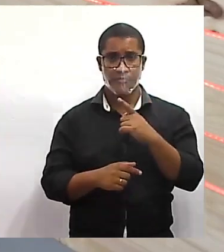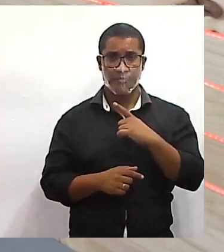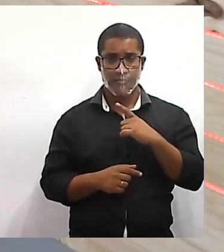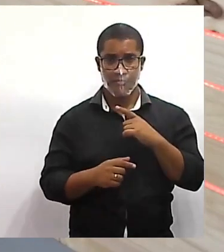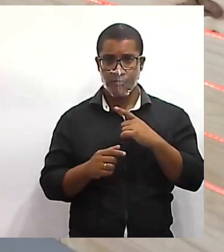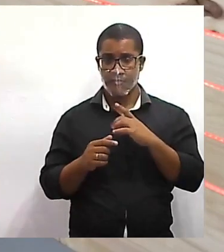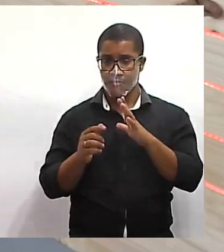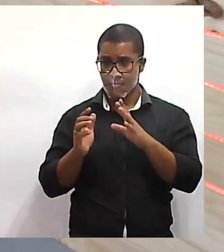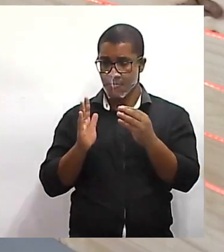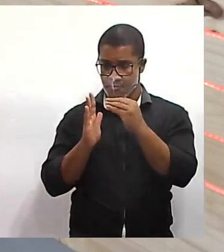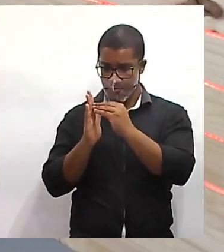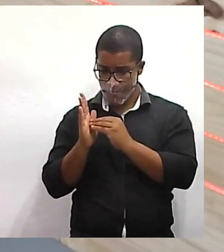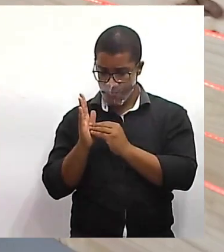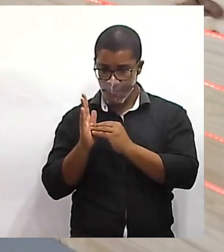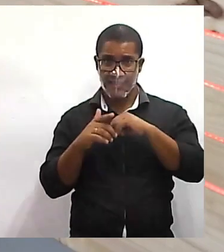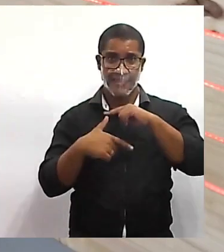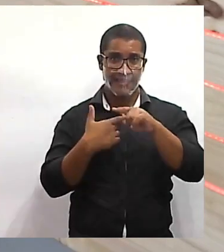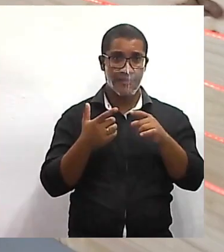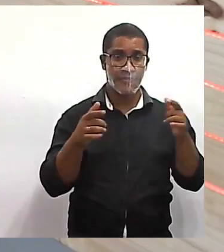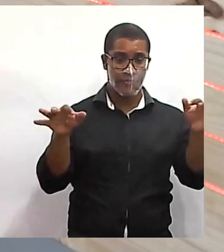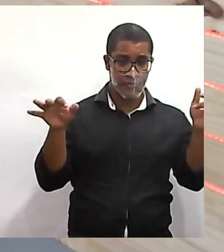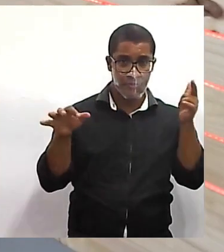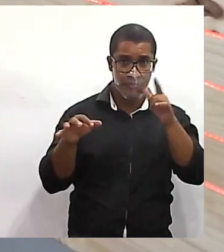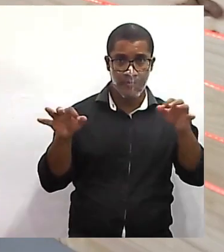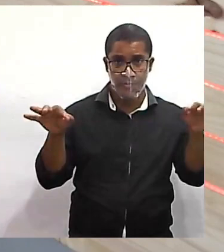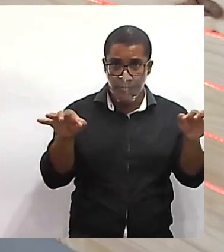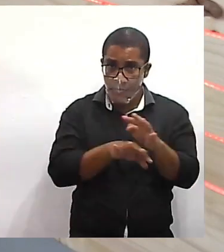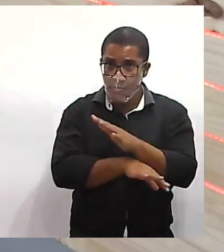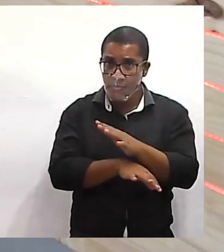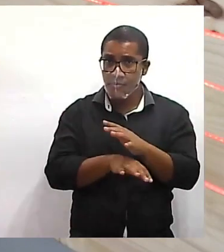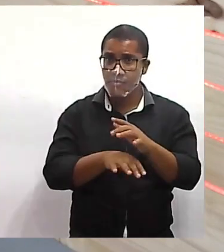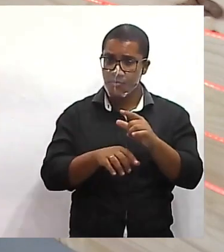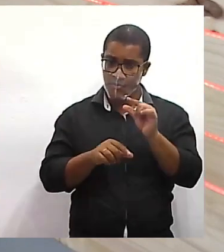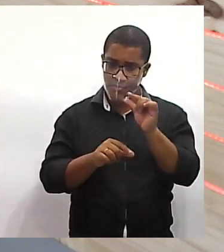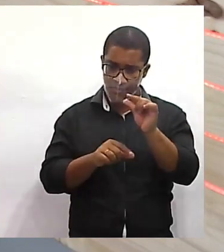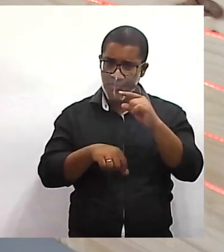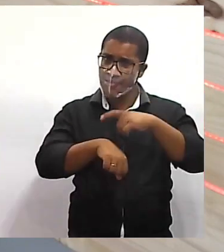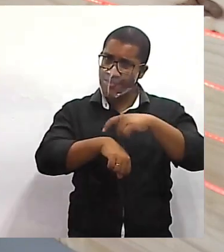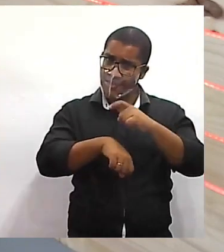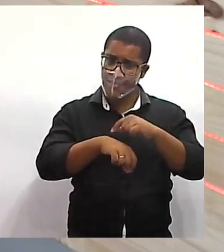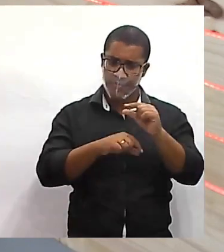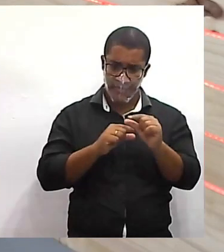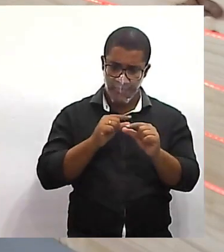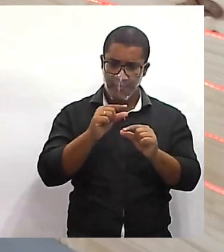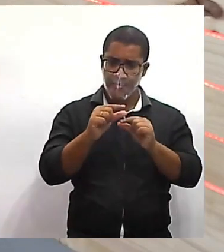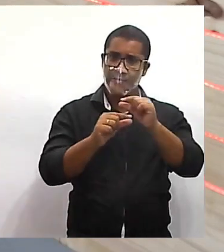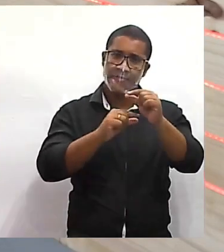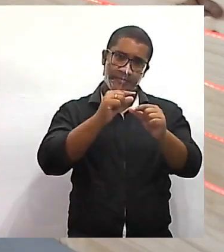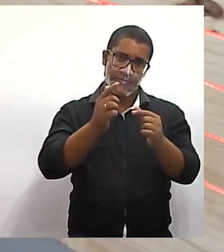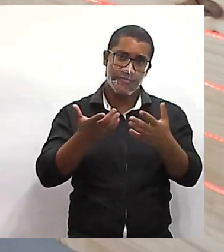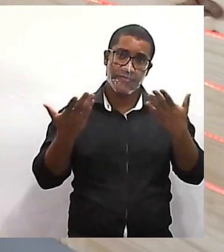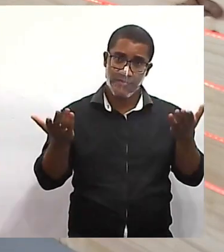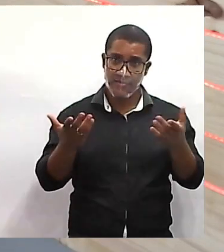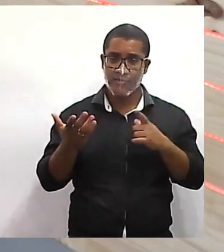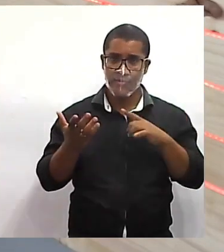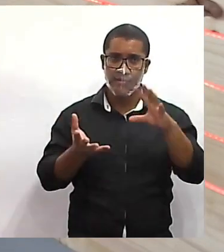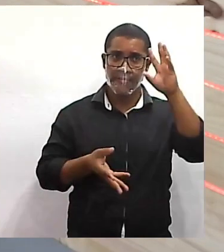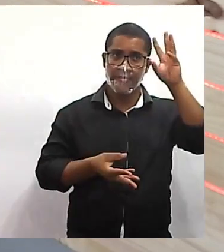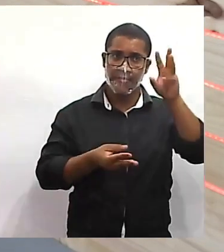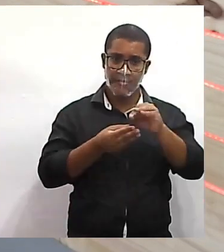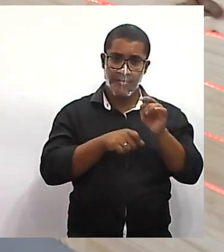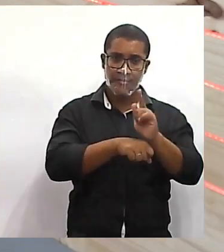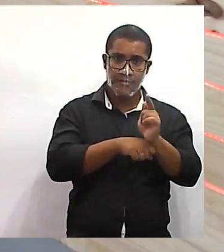até o resultado, leva-se um tempo, não é? Então, a gente pode dizer que essa concepção de